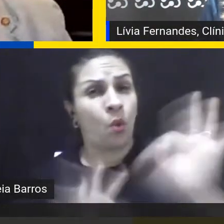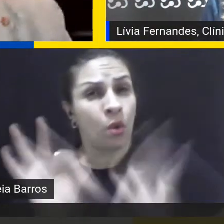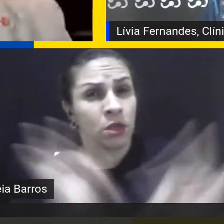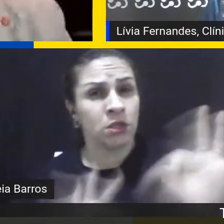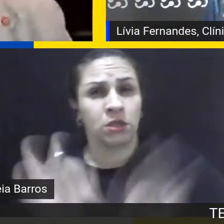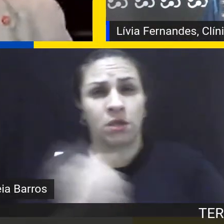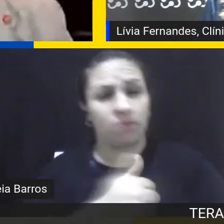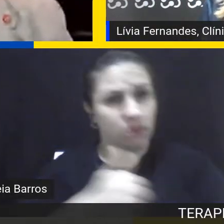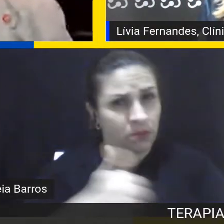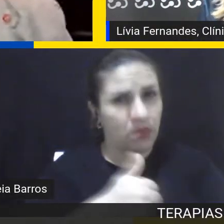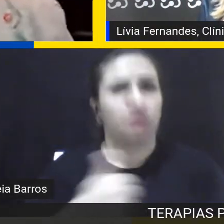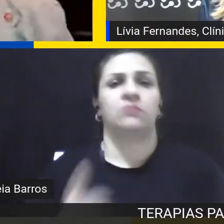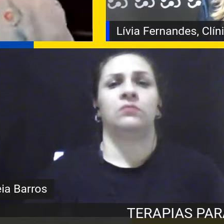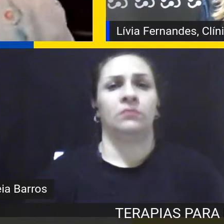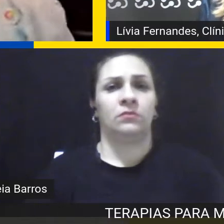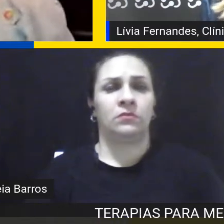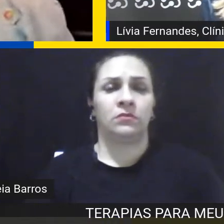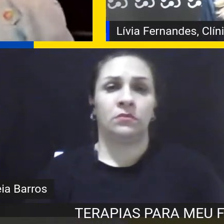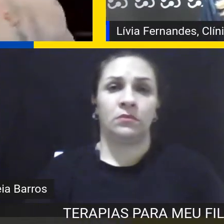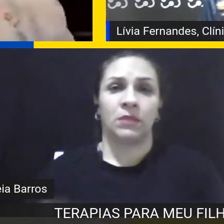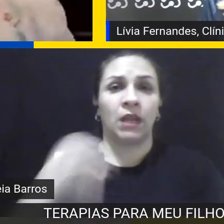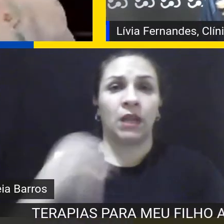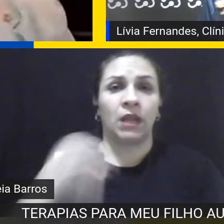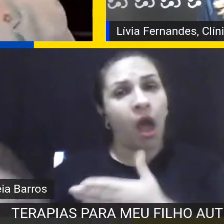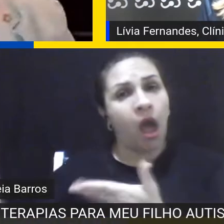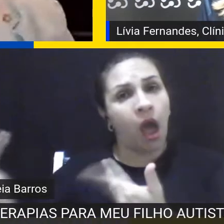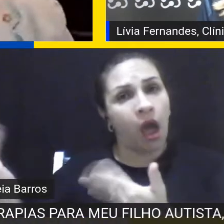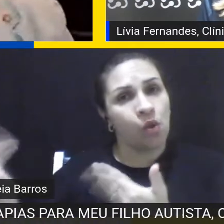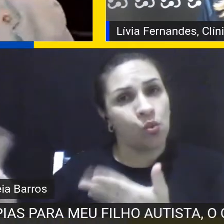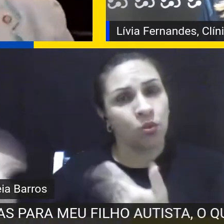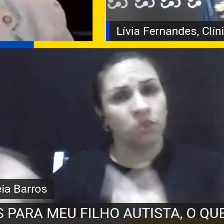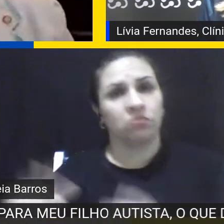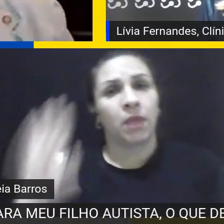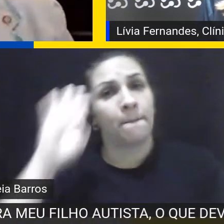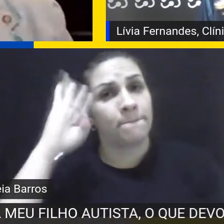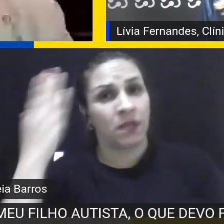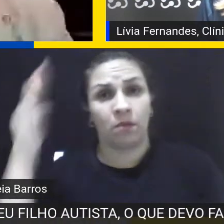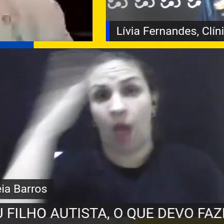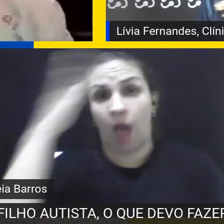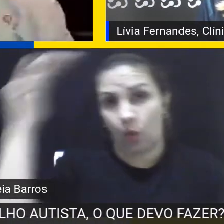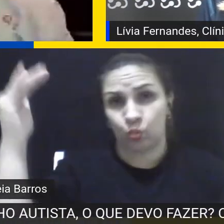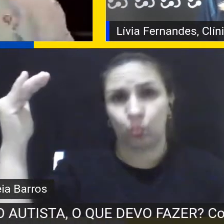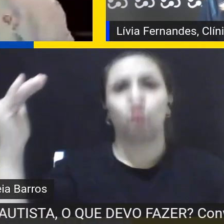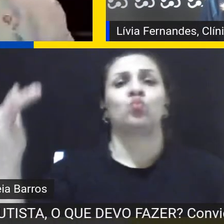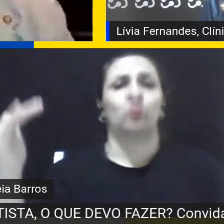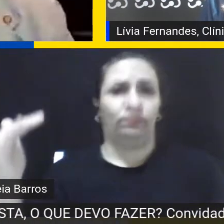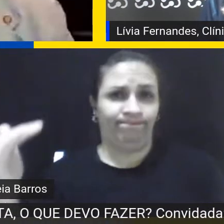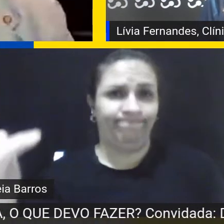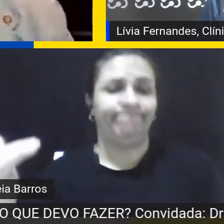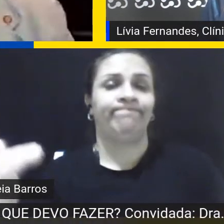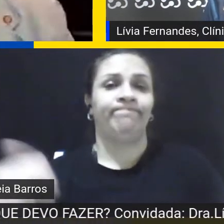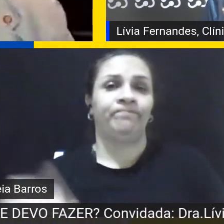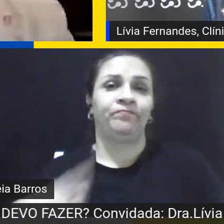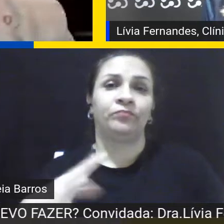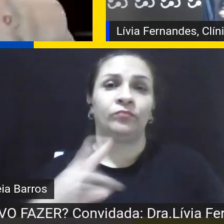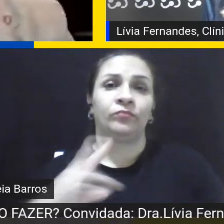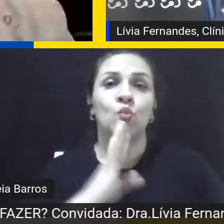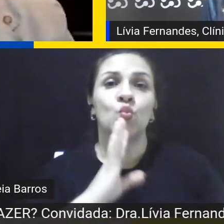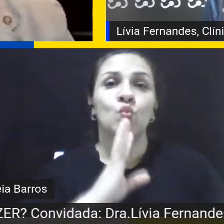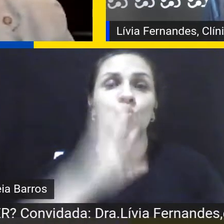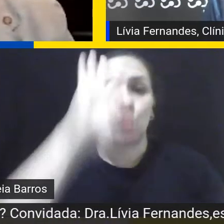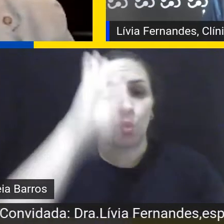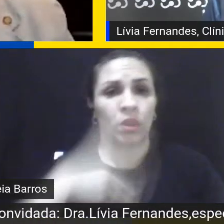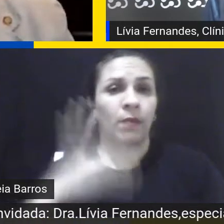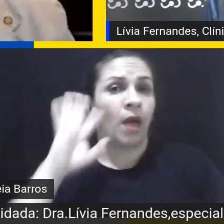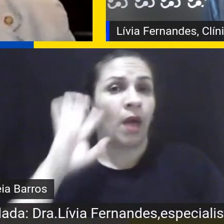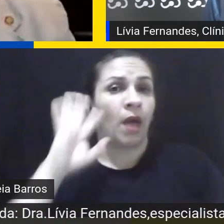Então, assim, na adolescência e principalmente na fase adulta, é uma questão de tomada de decisão